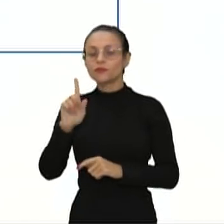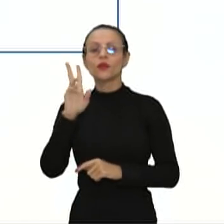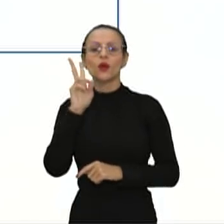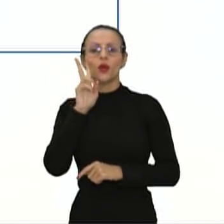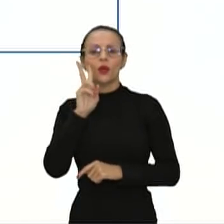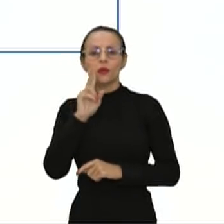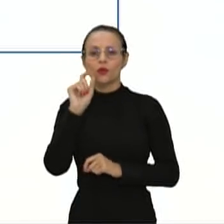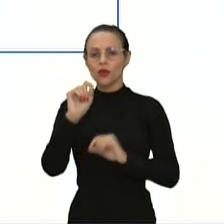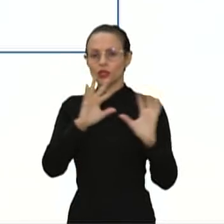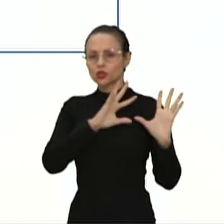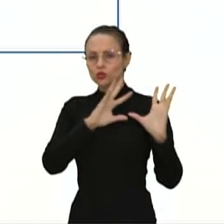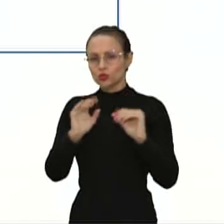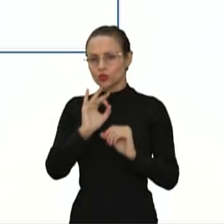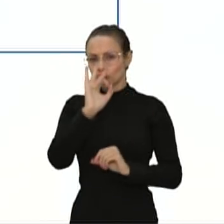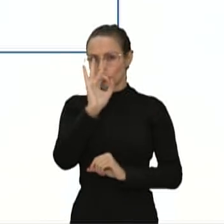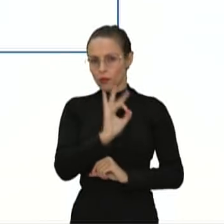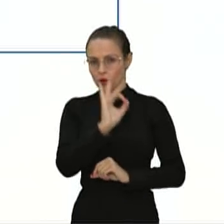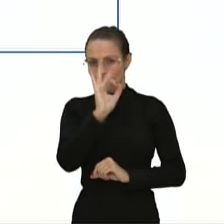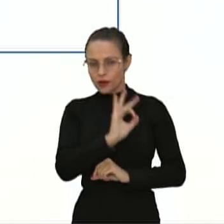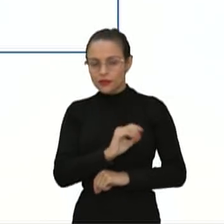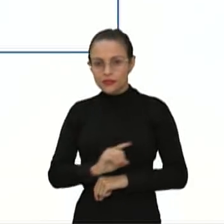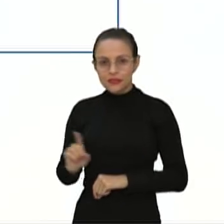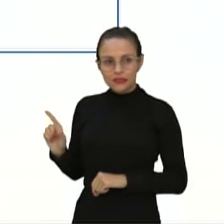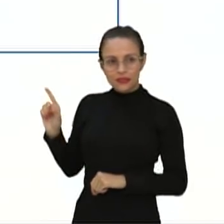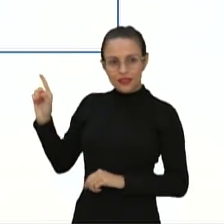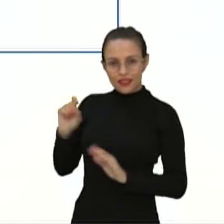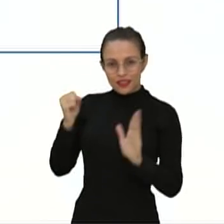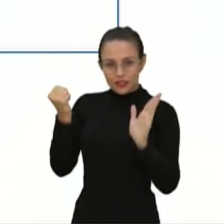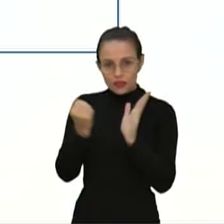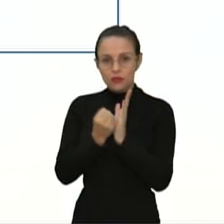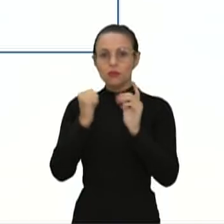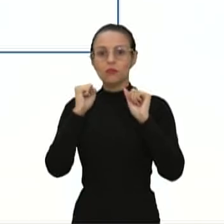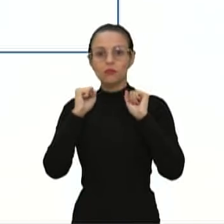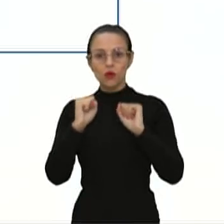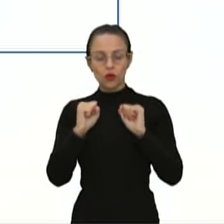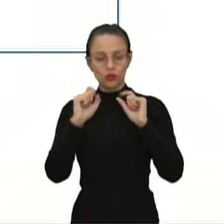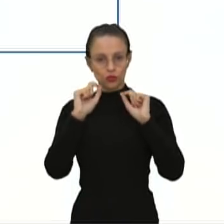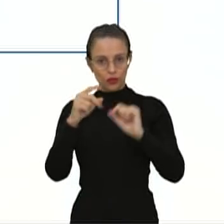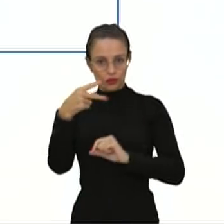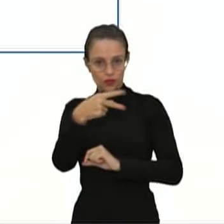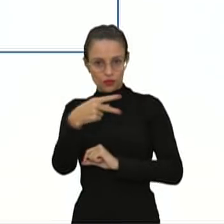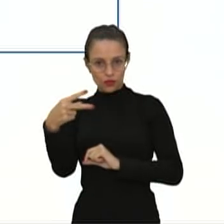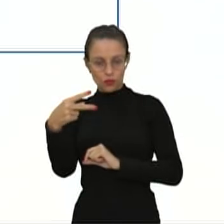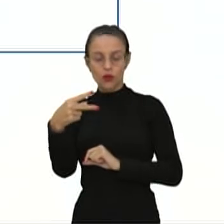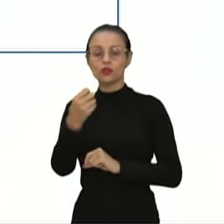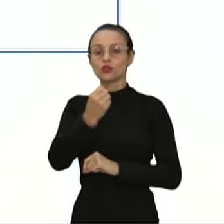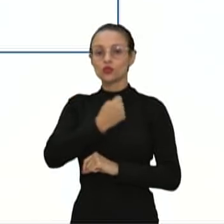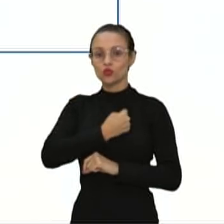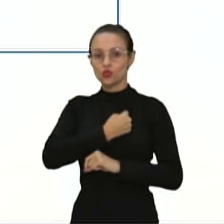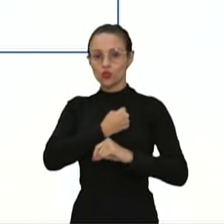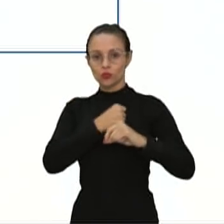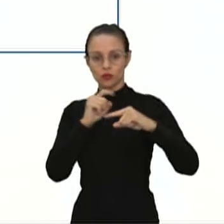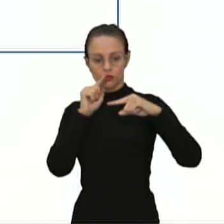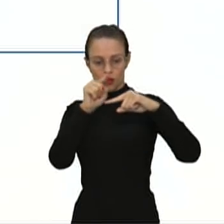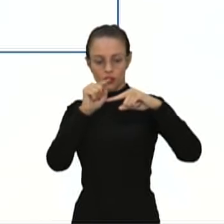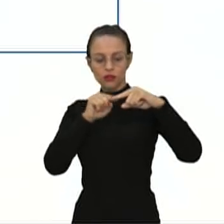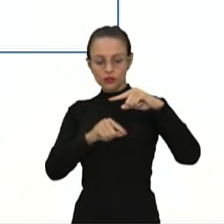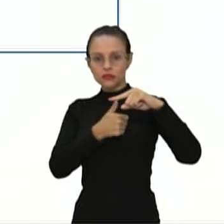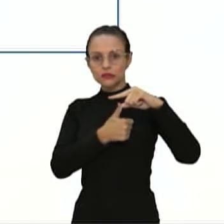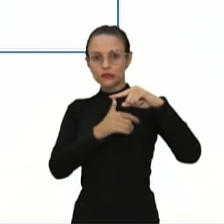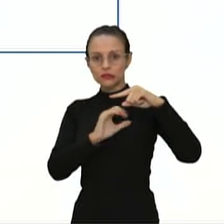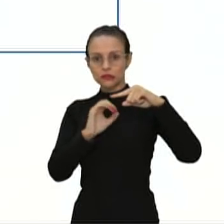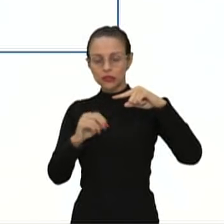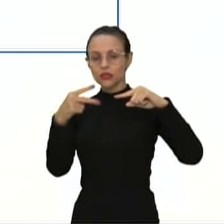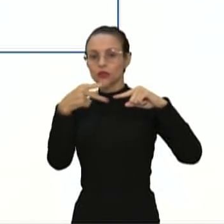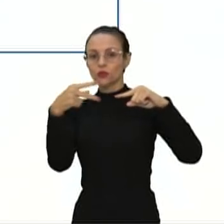toda porcentagem com aquele símbolo, nós podemos representar, e é uma igualdade, é o número divididos por 100, que